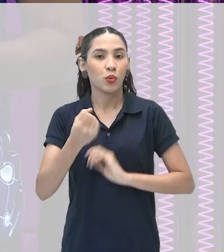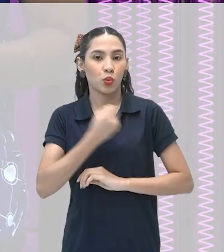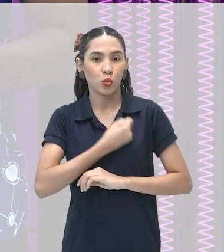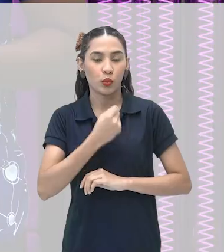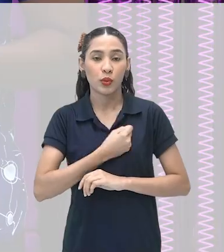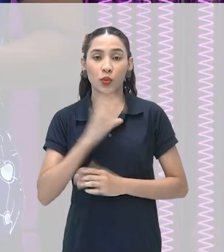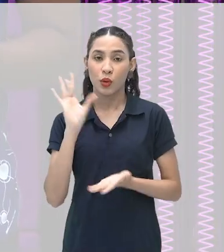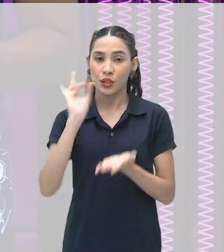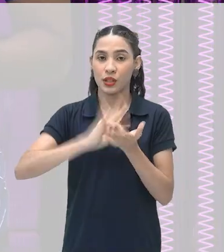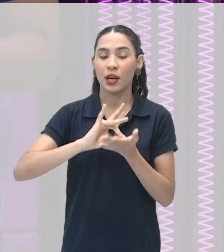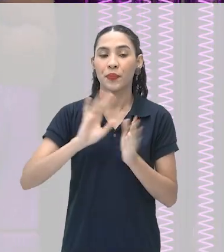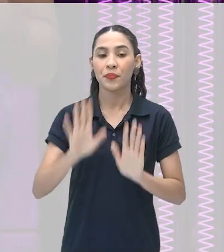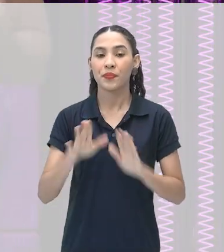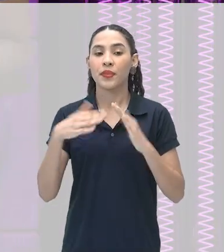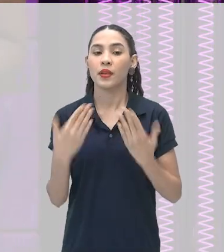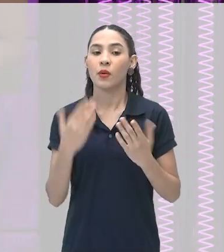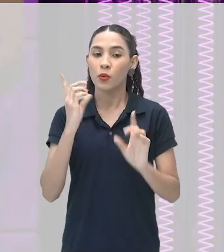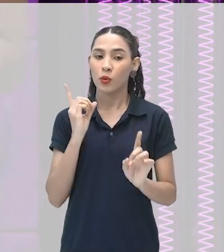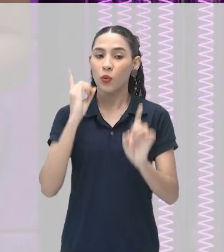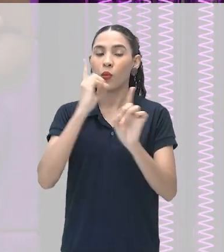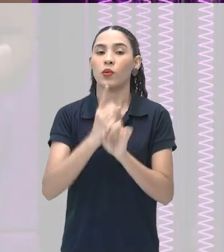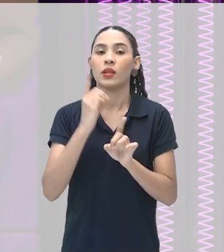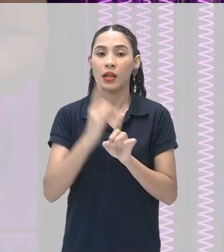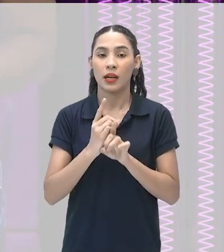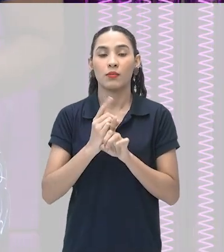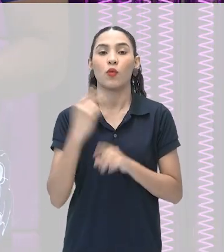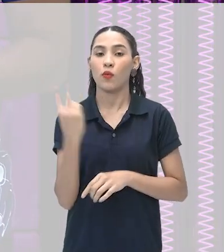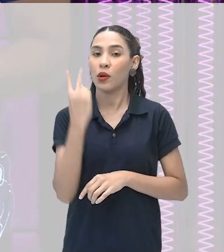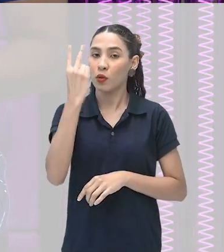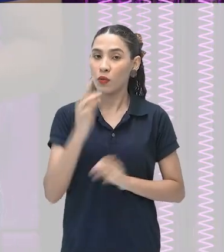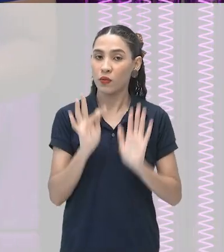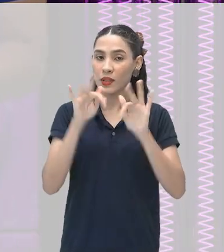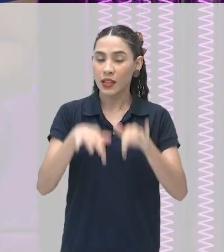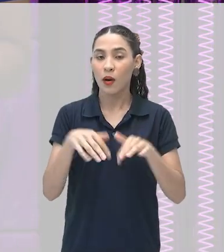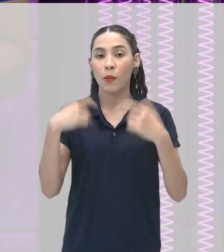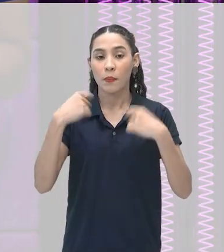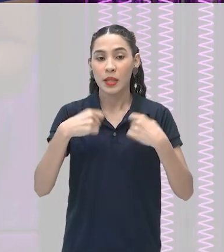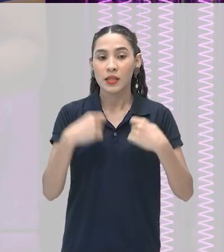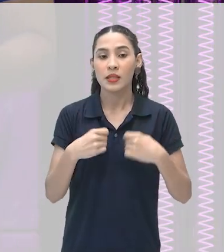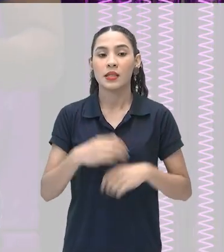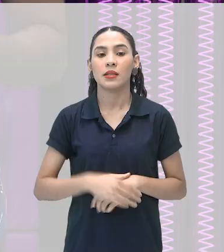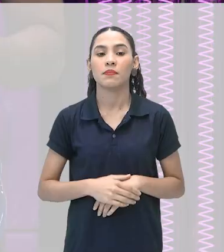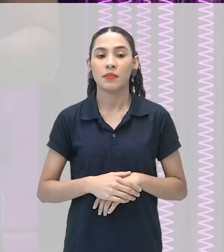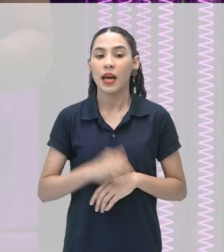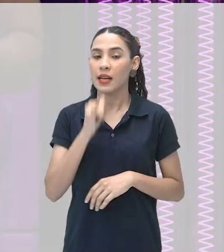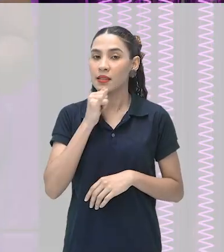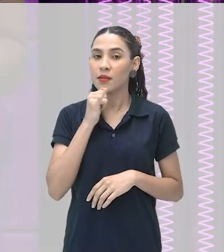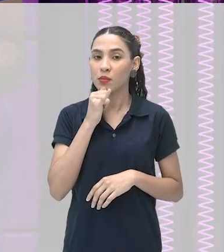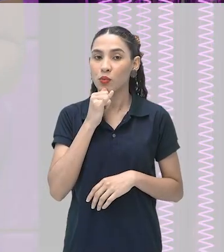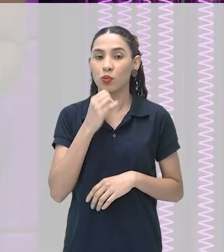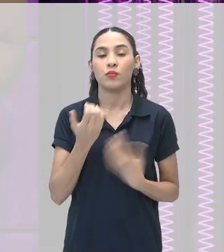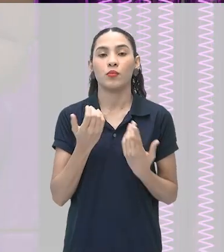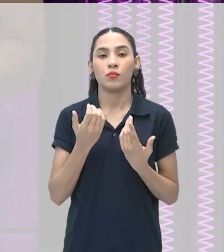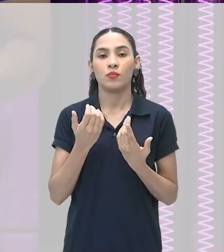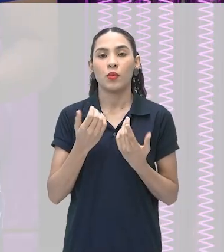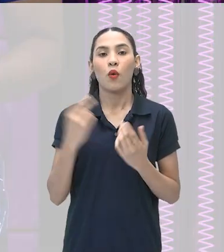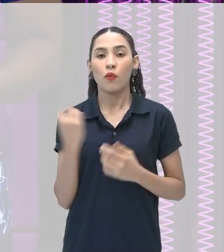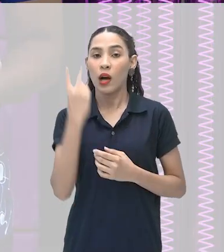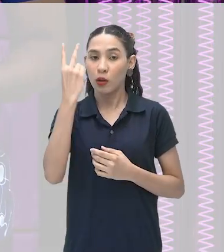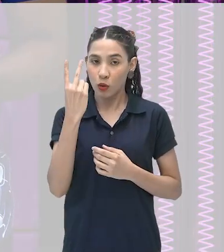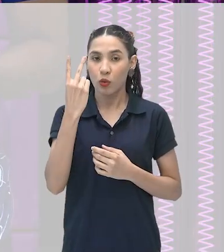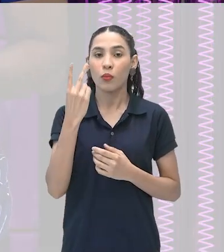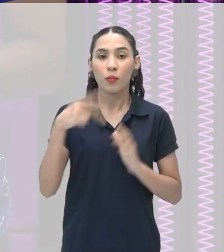preço original. Então, para determinar o preço final, nós temos que pegar o preço